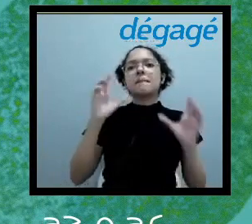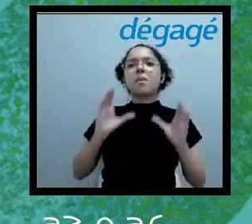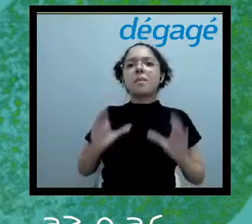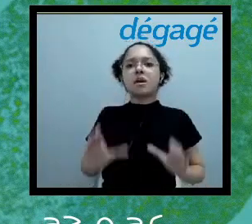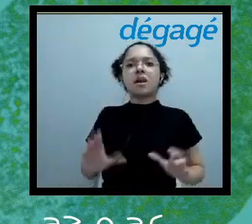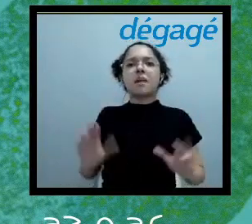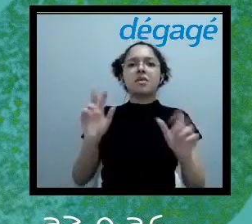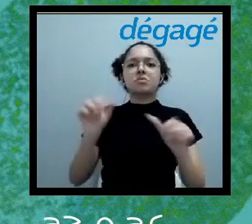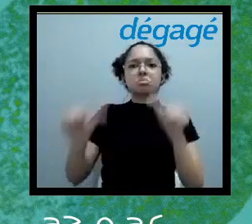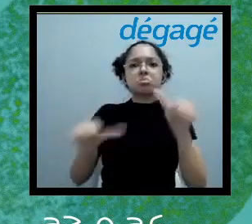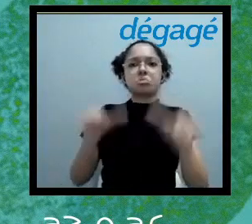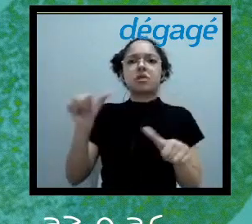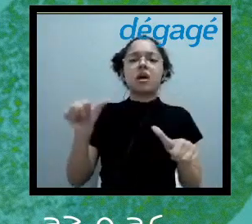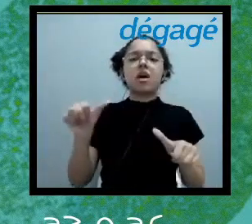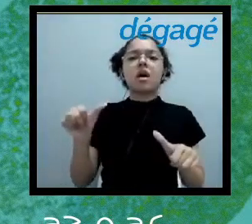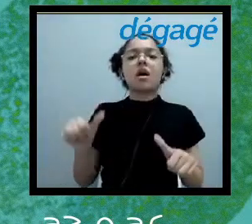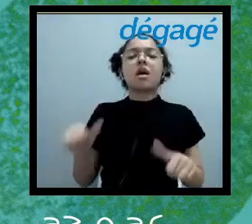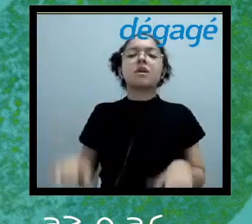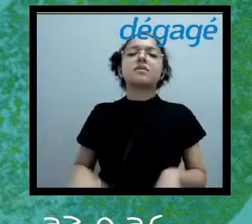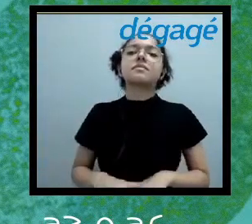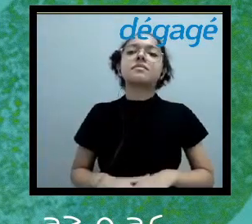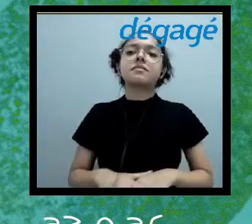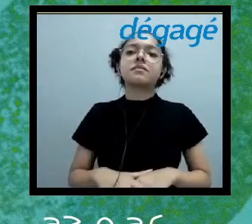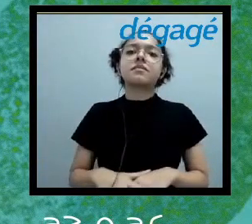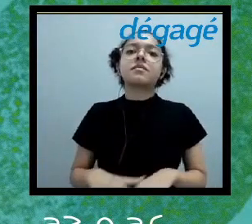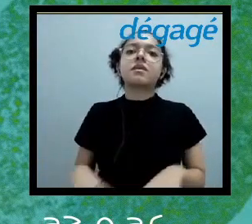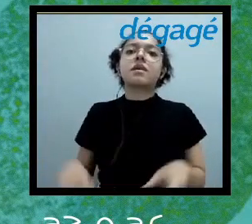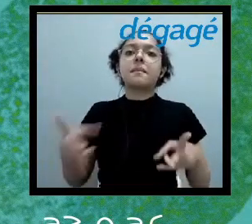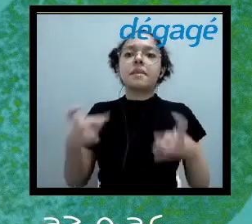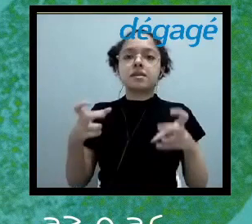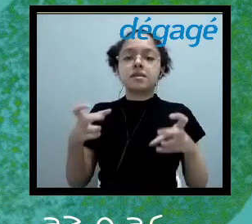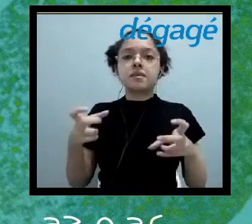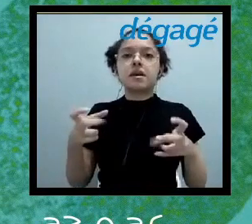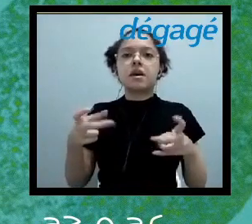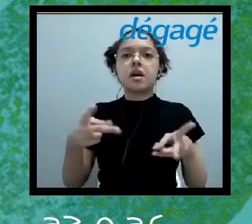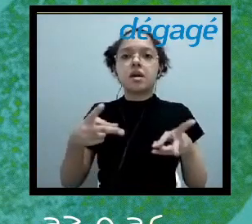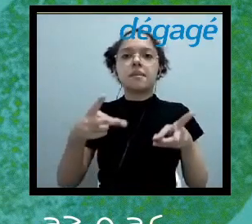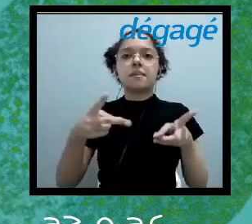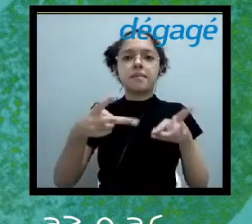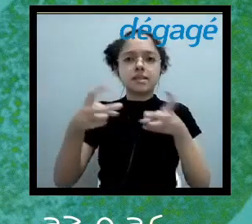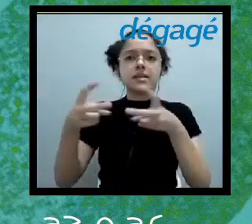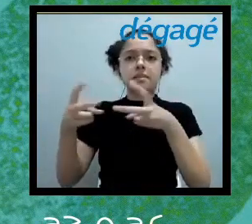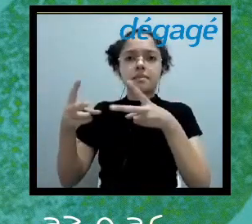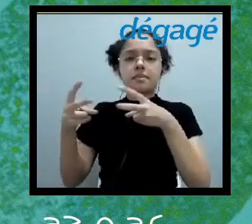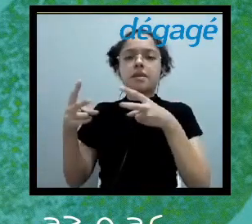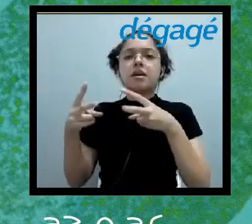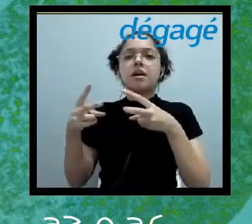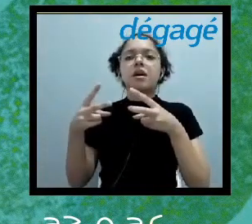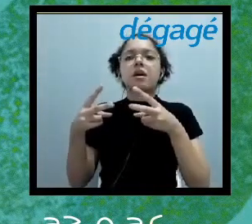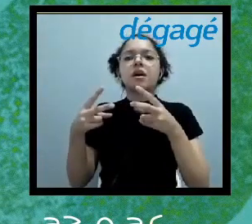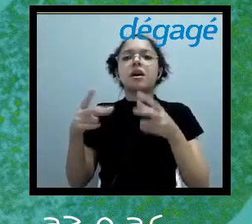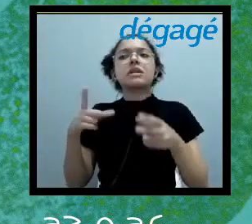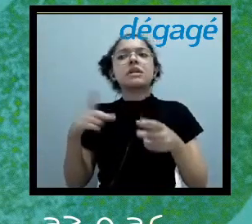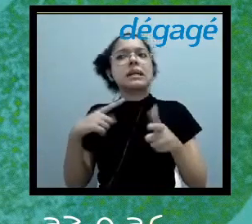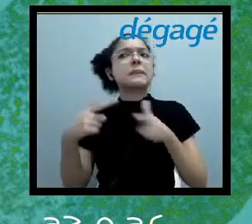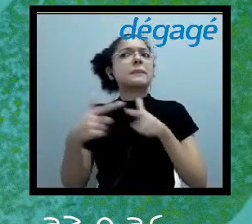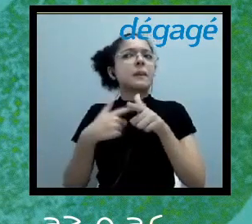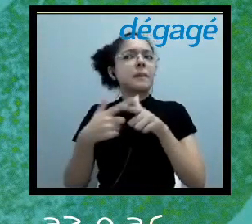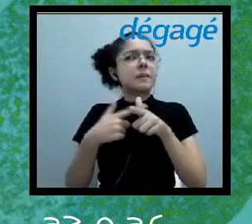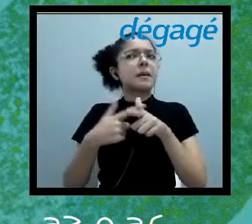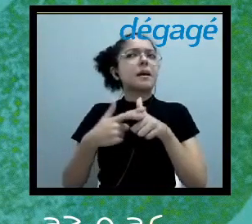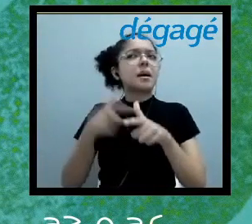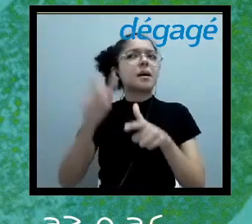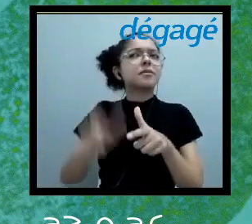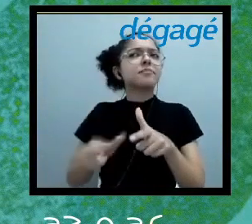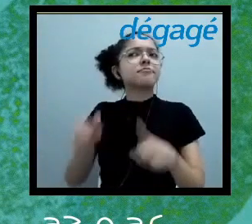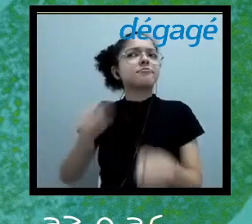que tinha alguma coisa que ele não estava gostando, então a gente começou a se olhar para meio que, olha, tem alguma coisa, e não usar tanto verbo,